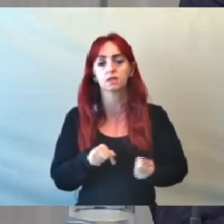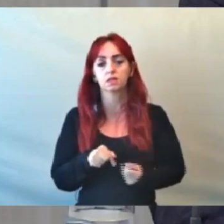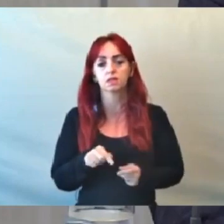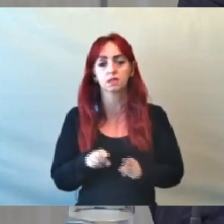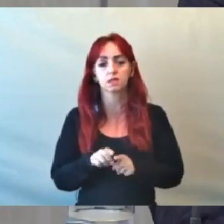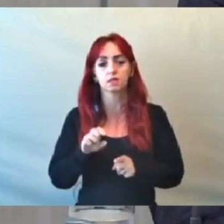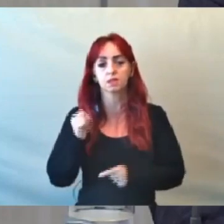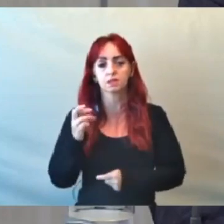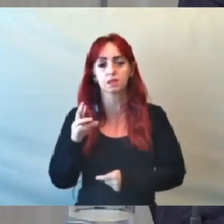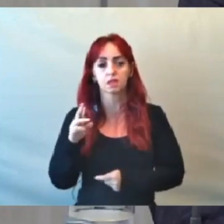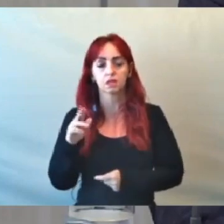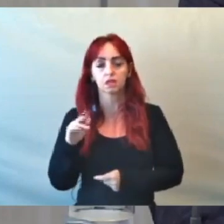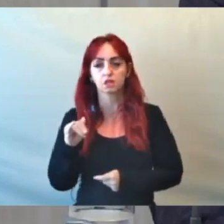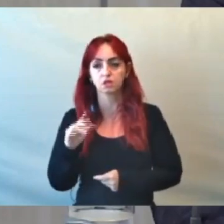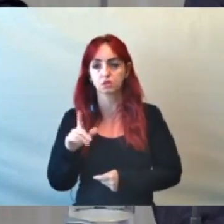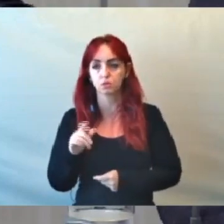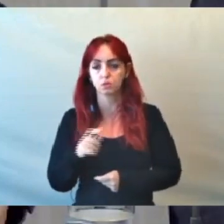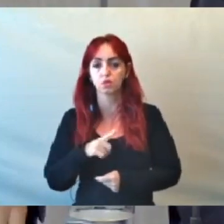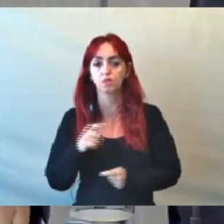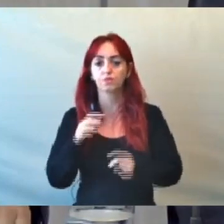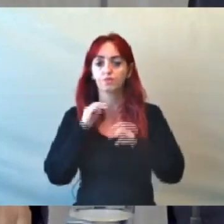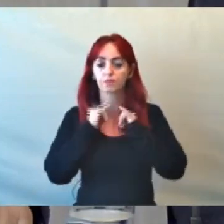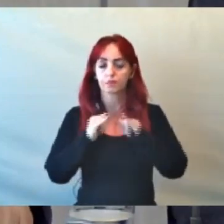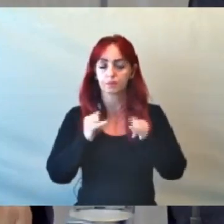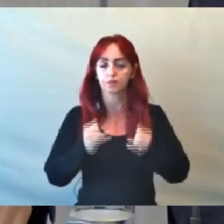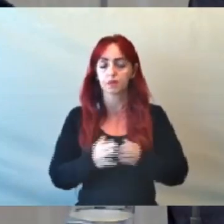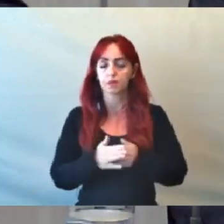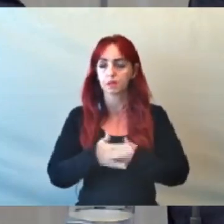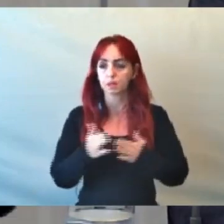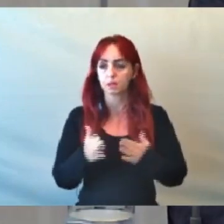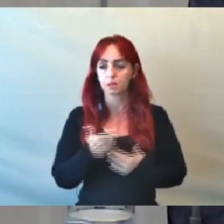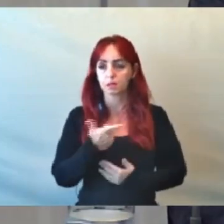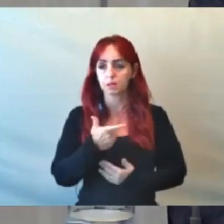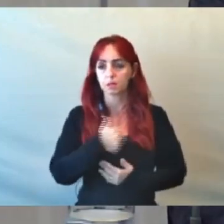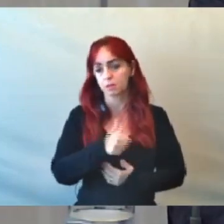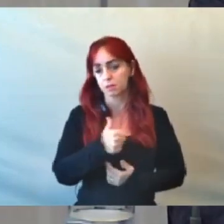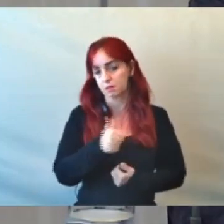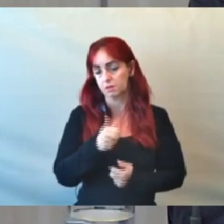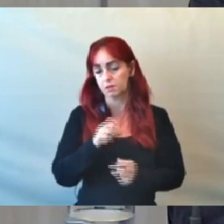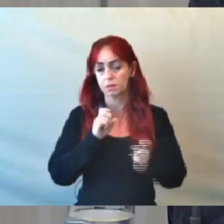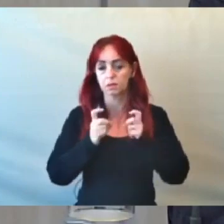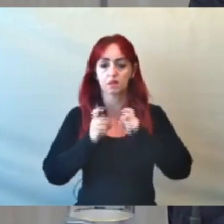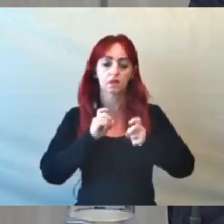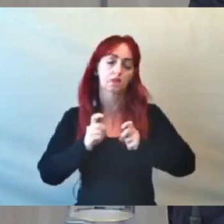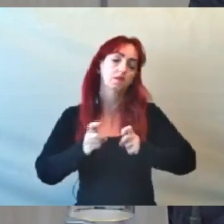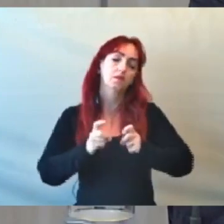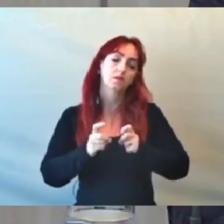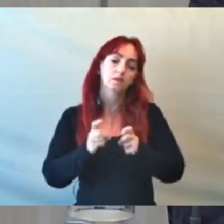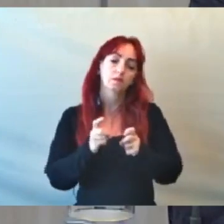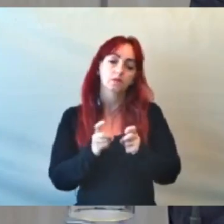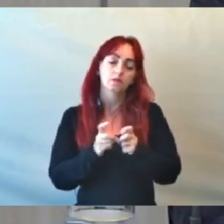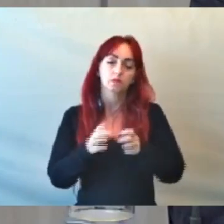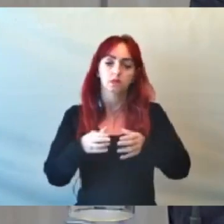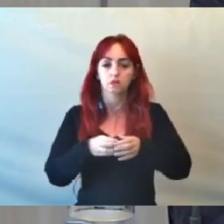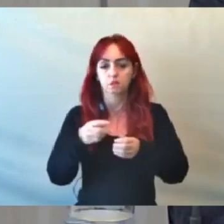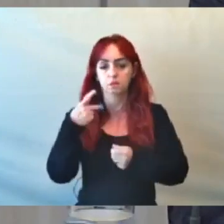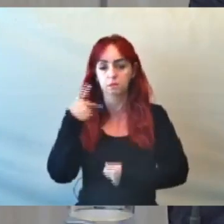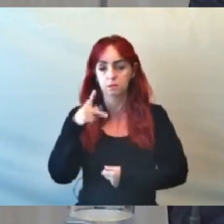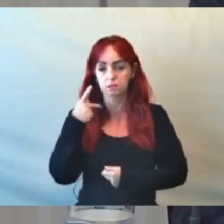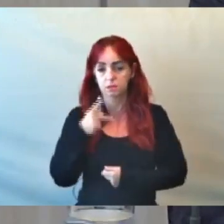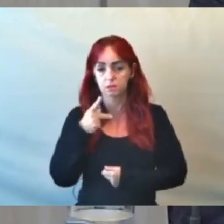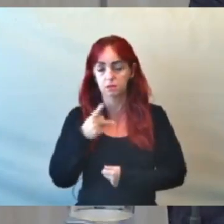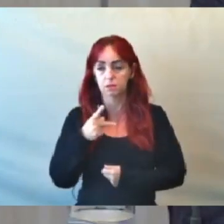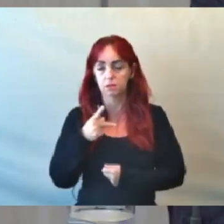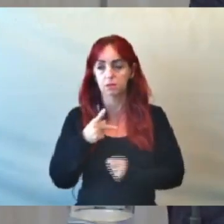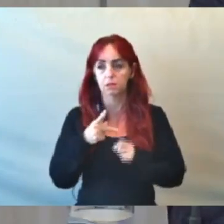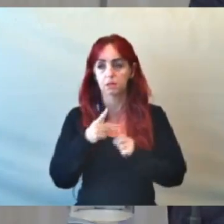declaro aberta a 11ª reunião da Comissão Parlamentar de Inquérito, CPI da Pampulha. Item 1 da